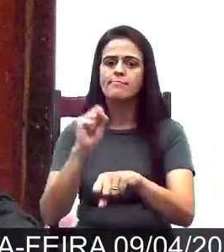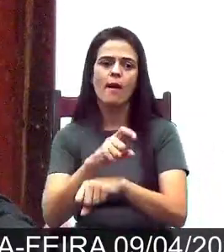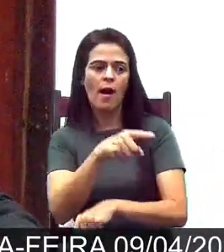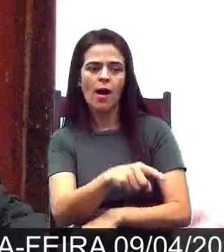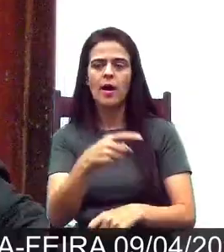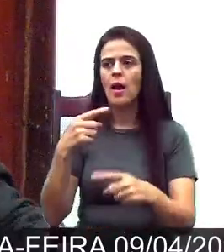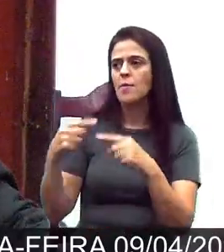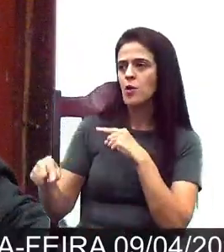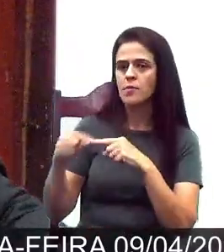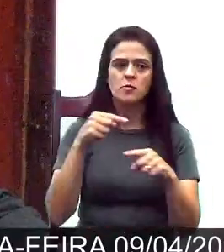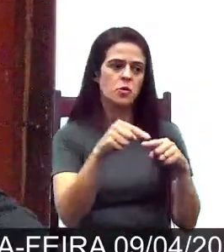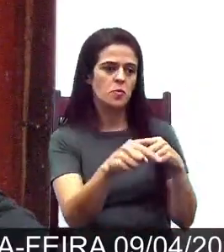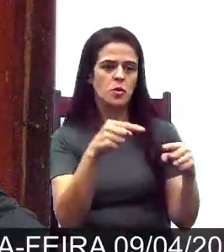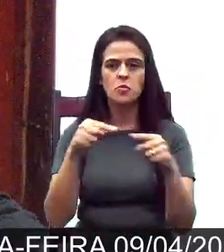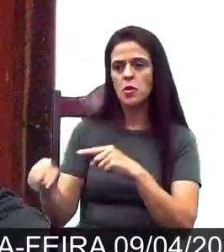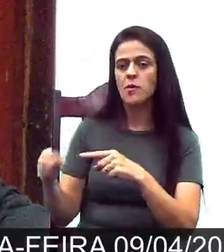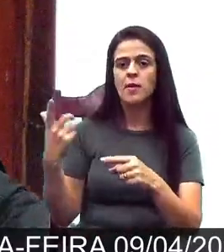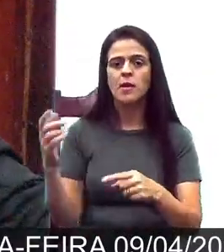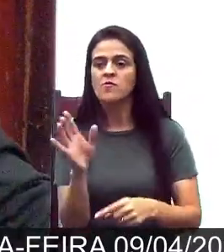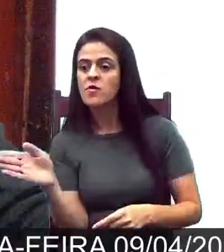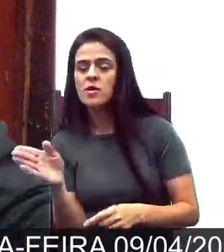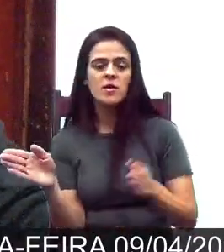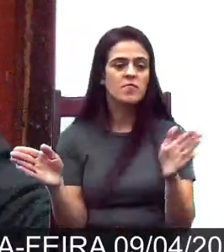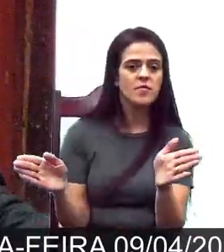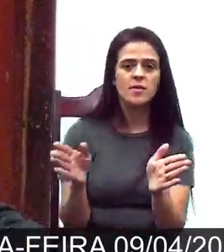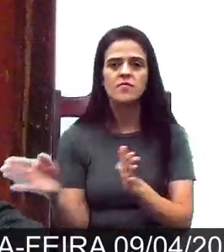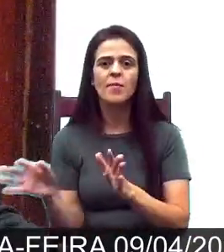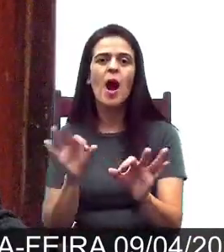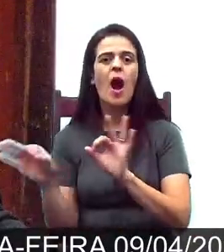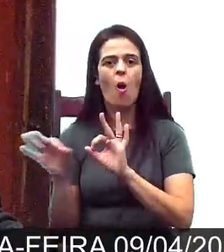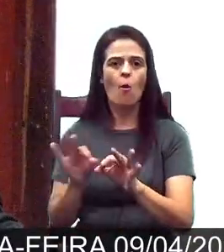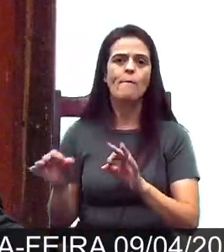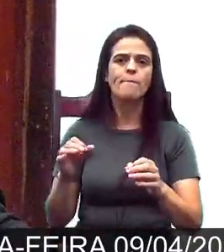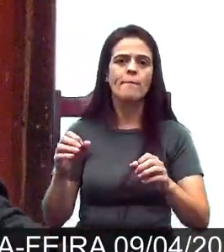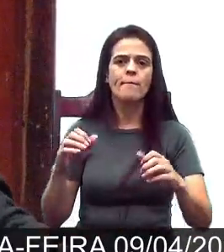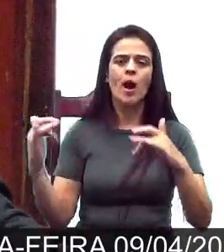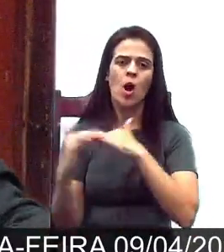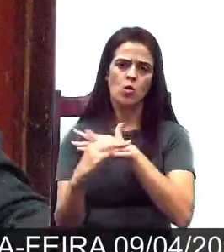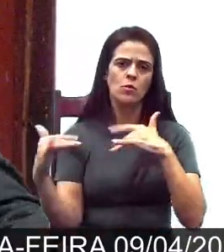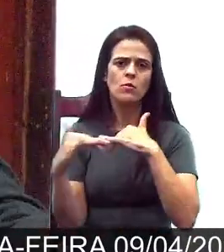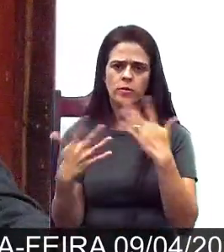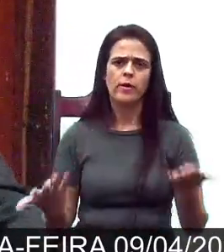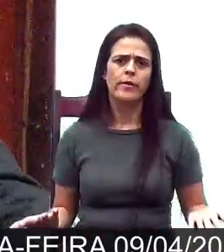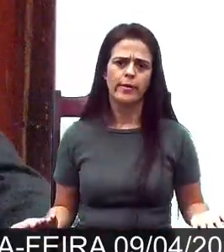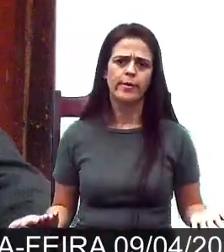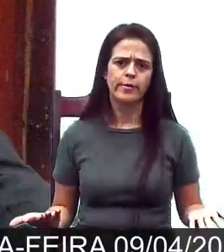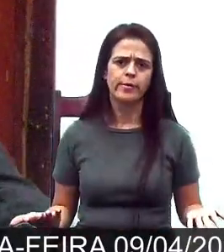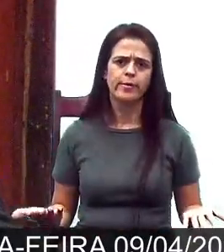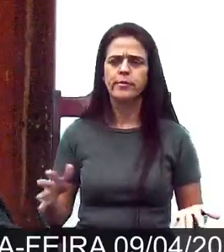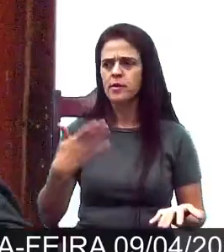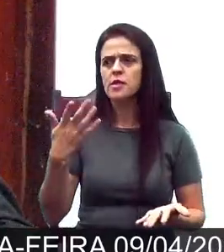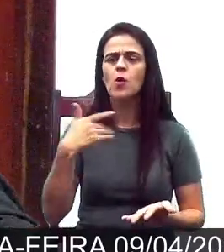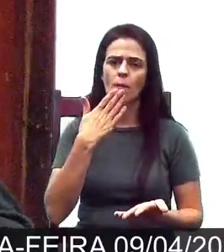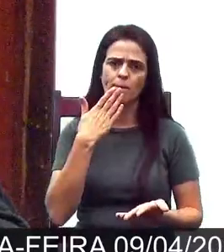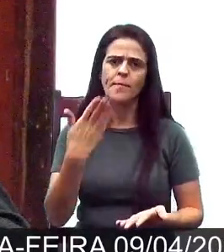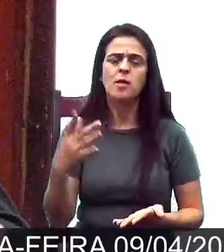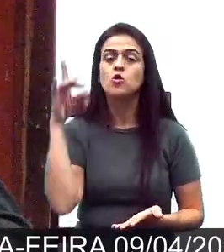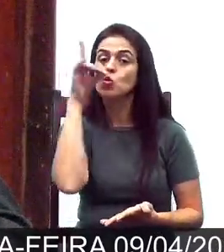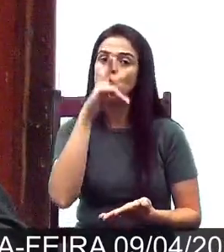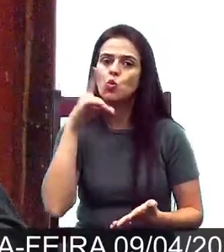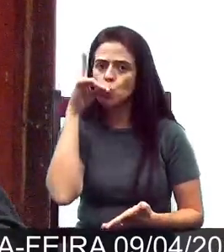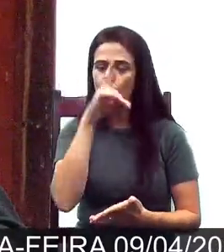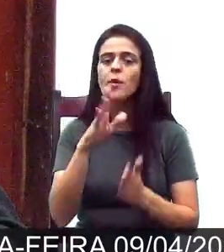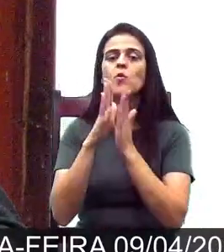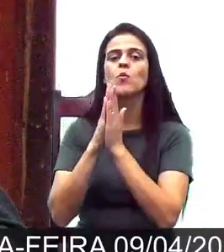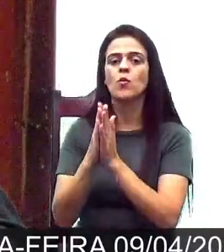Falar, ó, aqui não pode, vamos apertar daqui, vamos fazer dali, né, e assim por diante. Então, o requerimento é que no dia do domingo